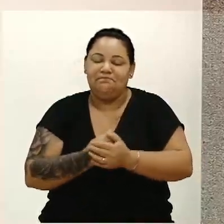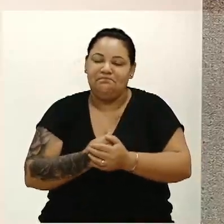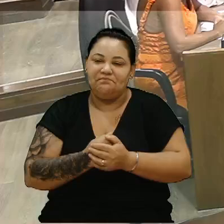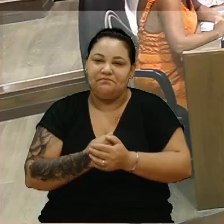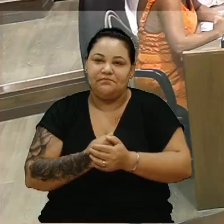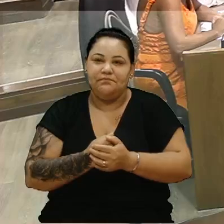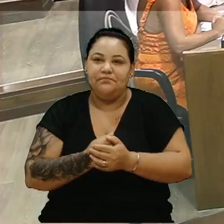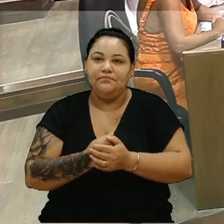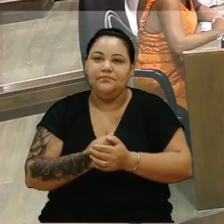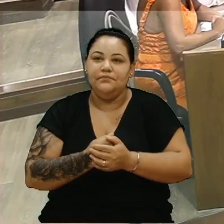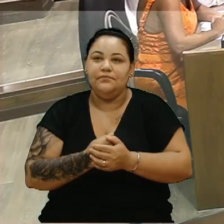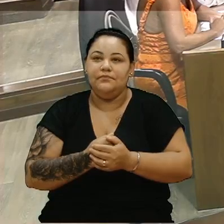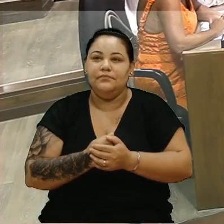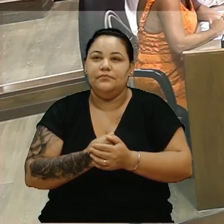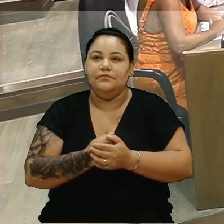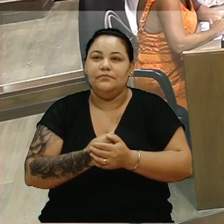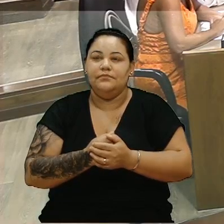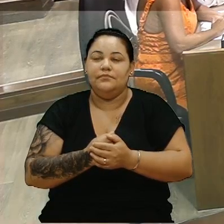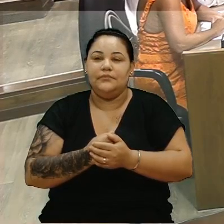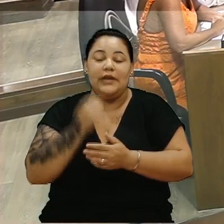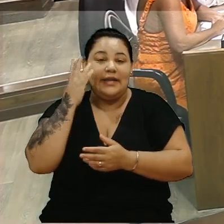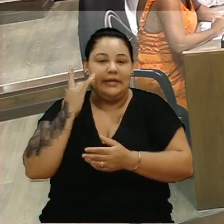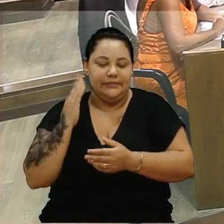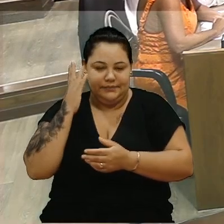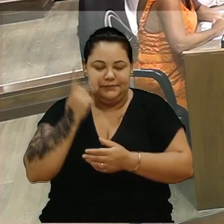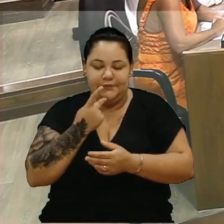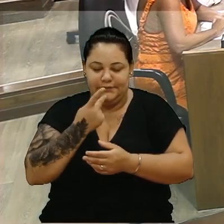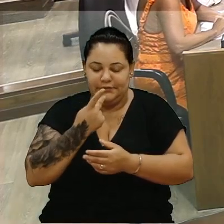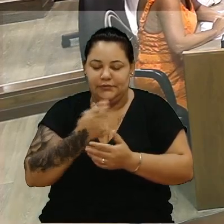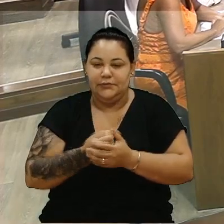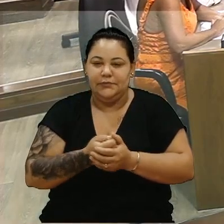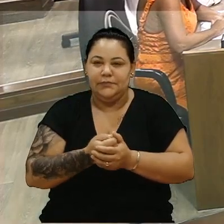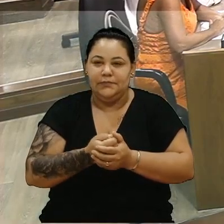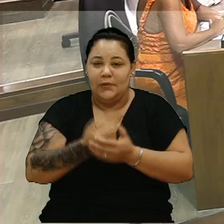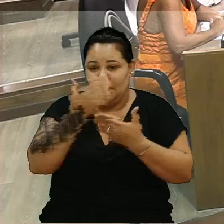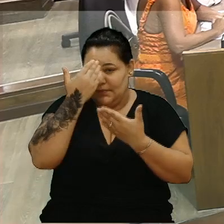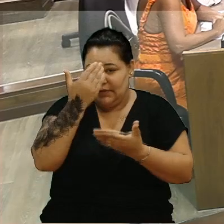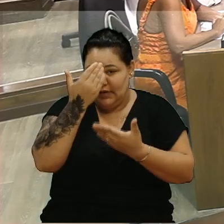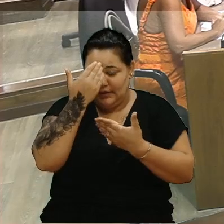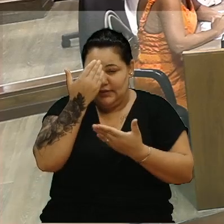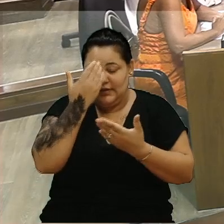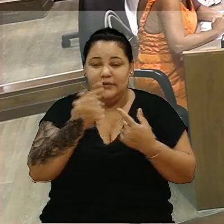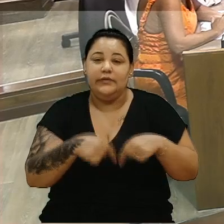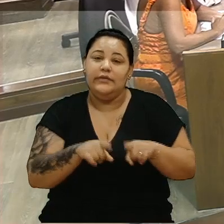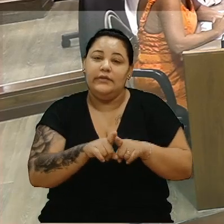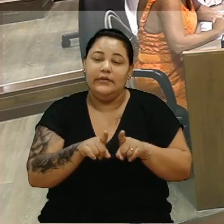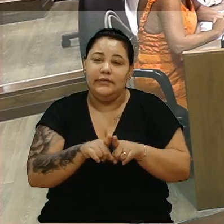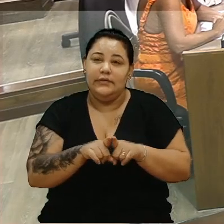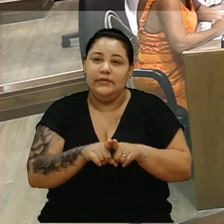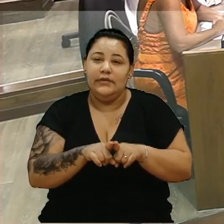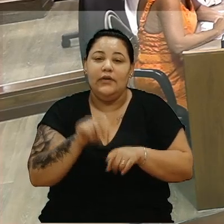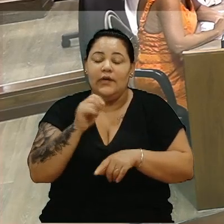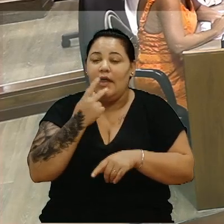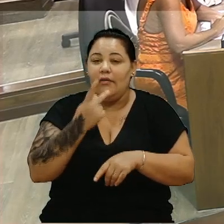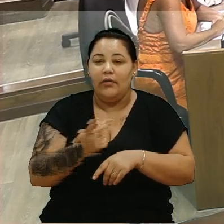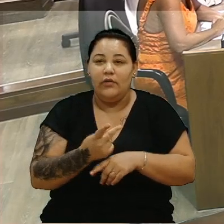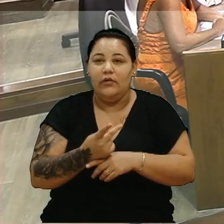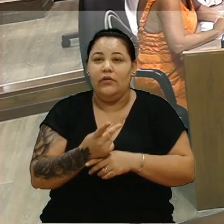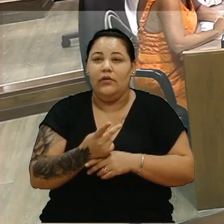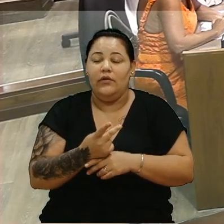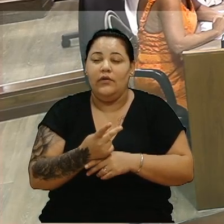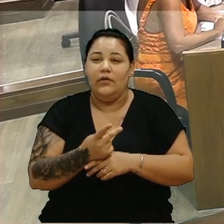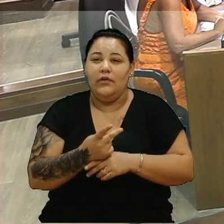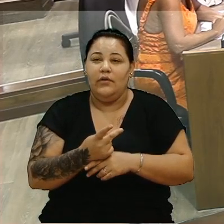Dani. Vereador Caleb, obrigada. Na verdade, isso que o vereador Eloy Frisso falou